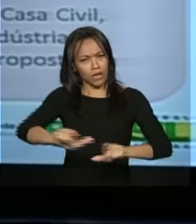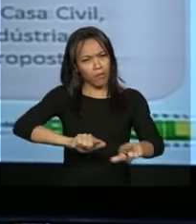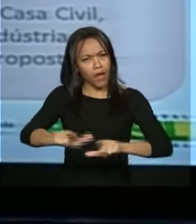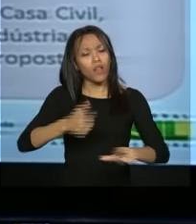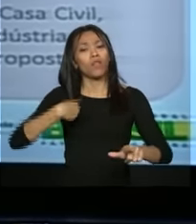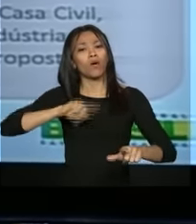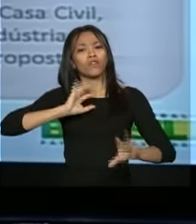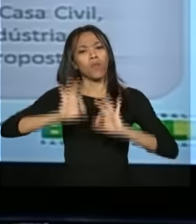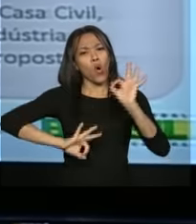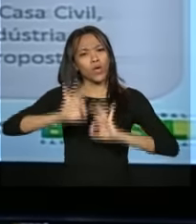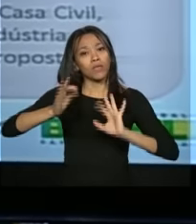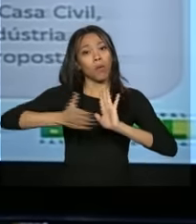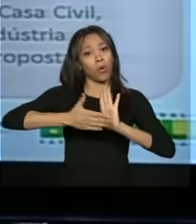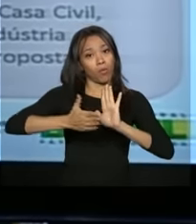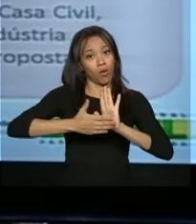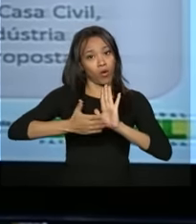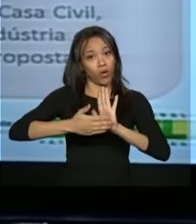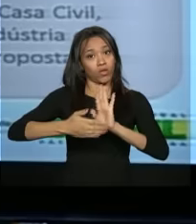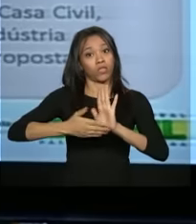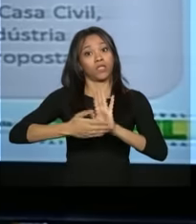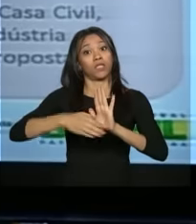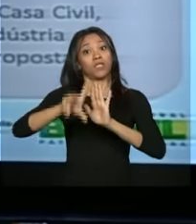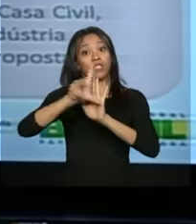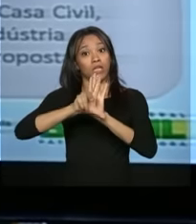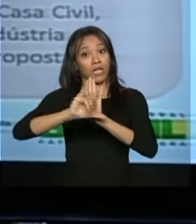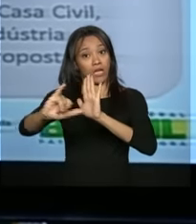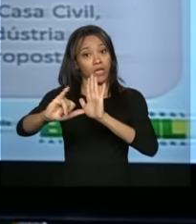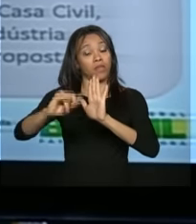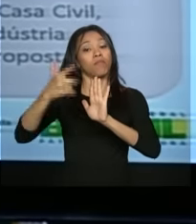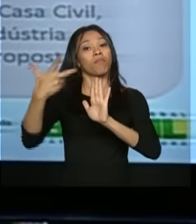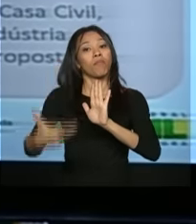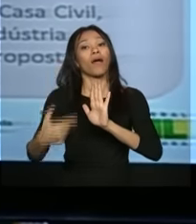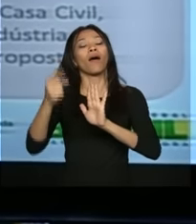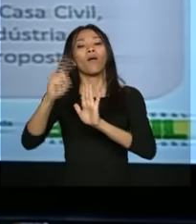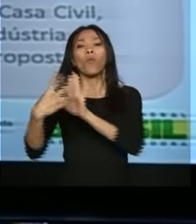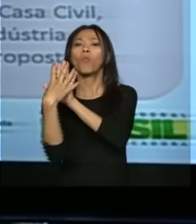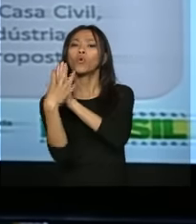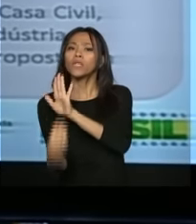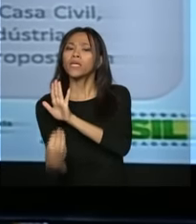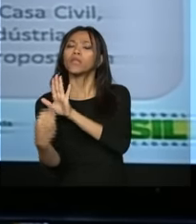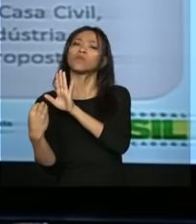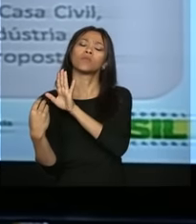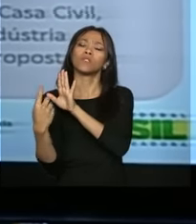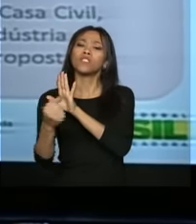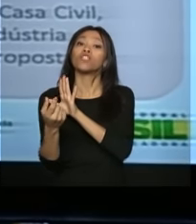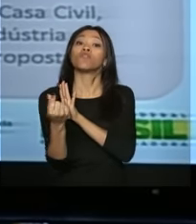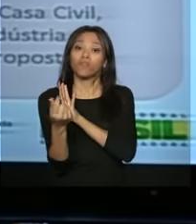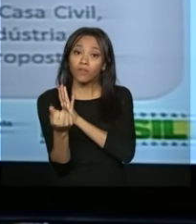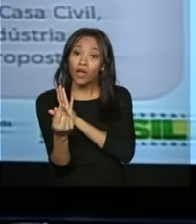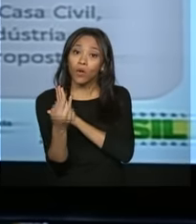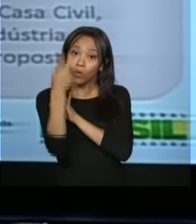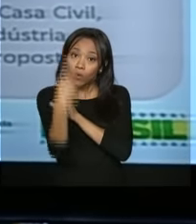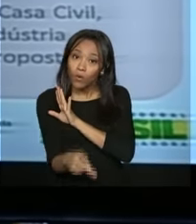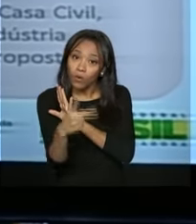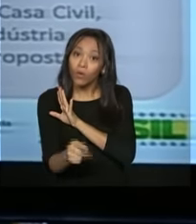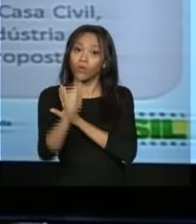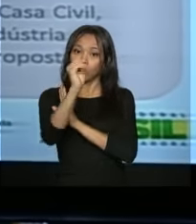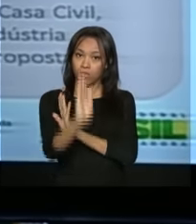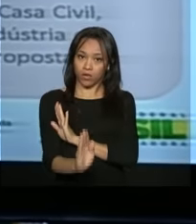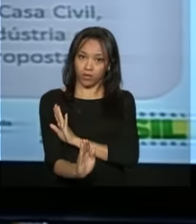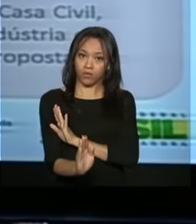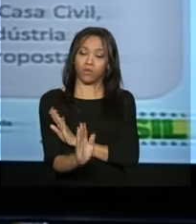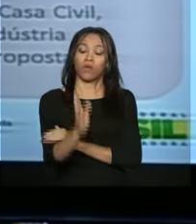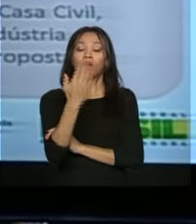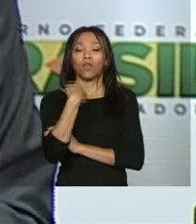uma proposta Legislativa paraa aplicação do modelo de preço de referência externo nós estamos